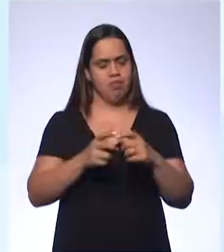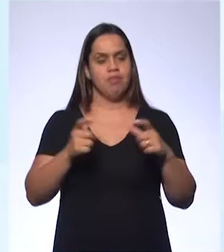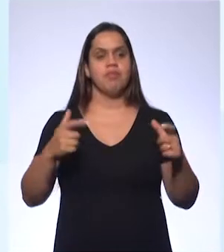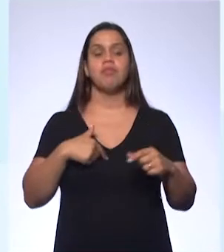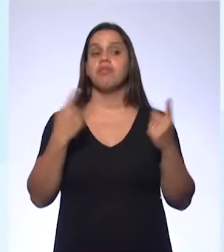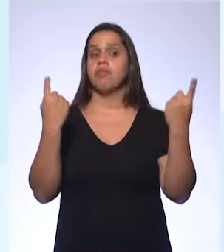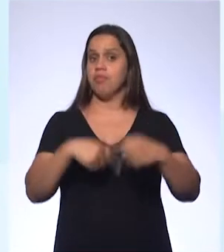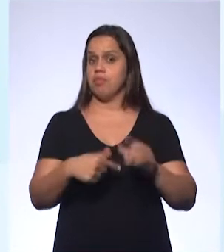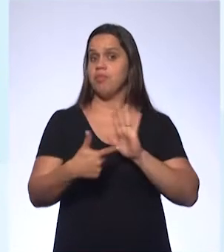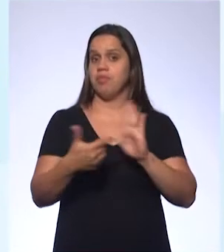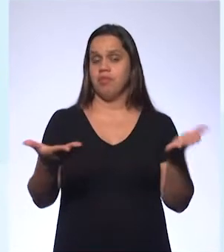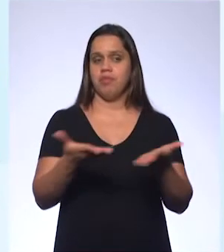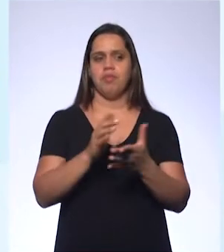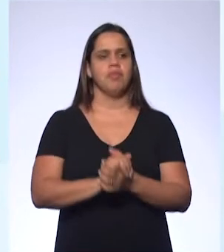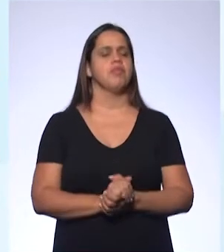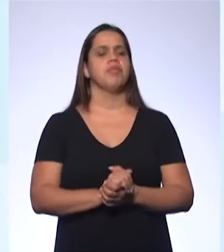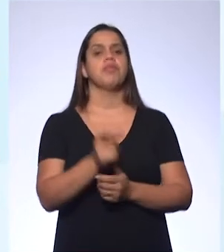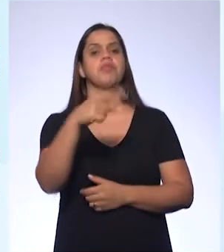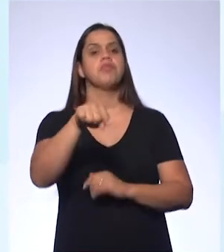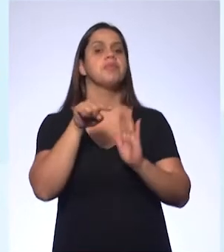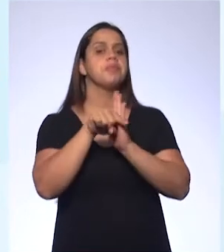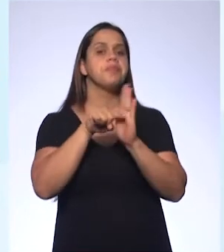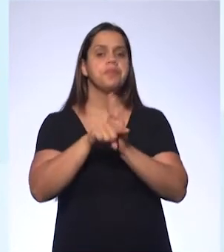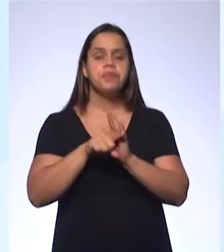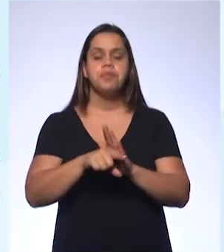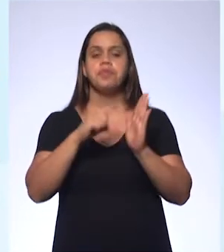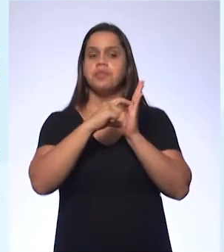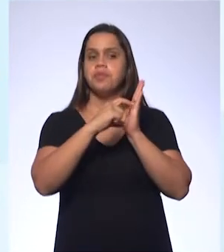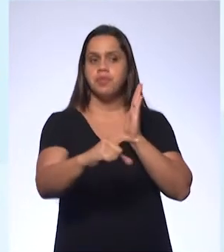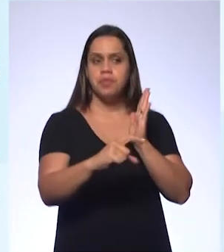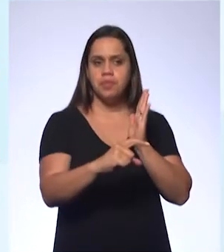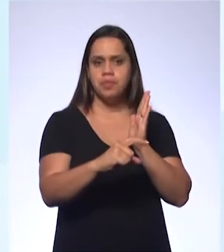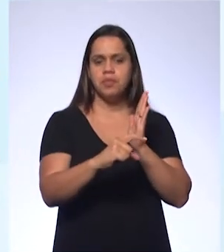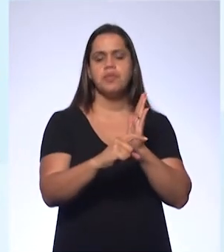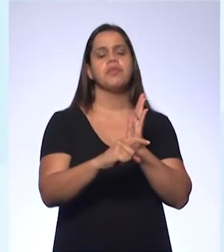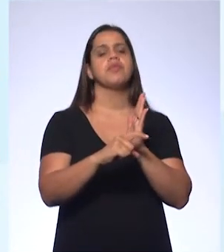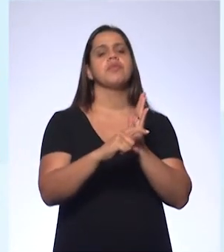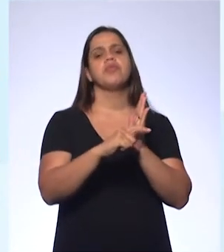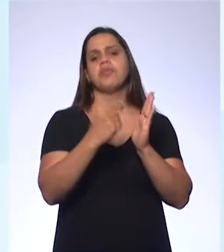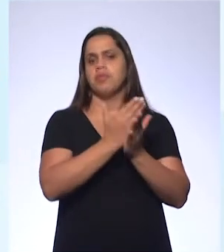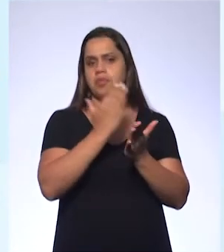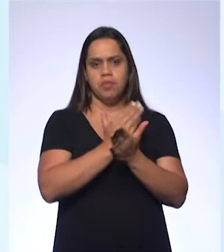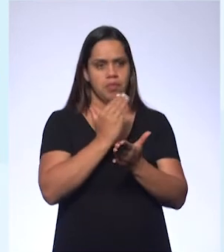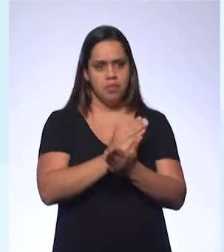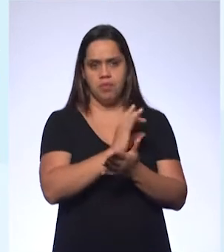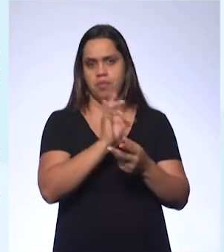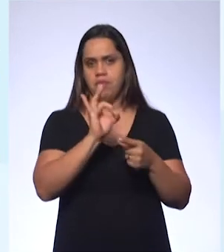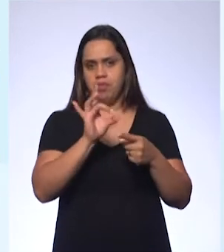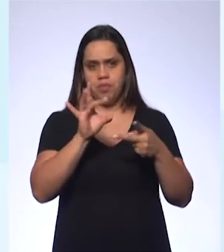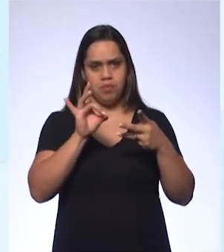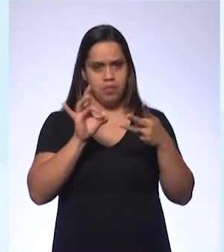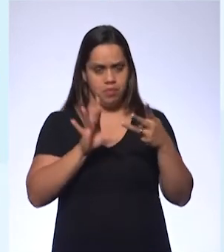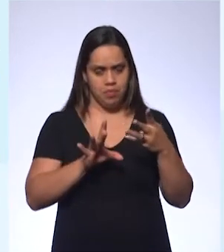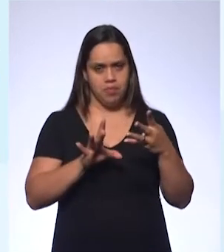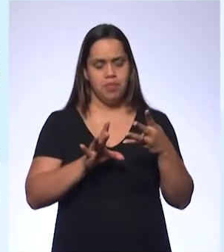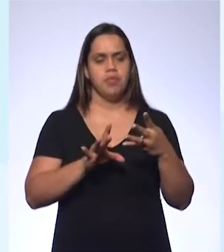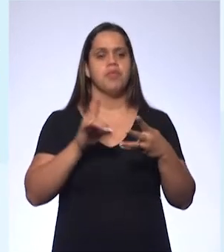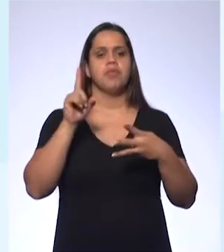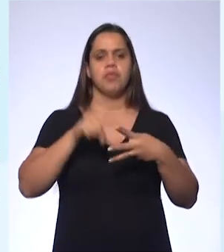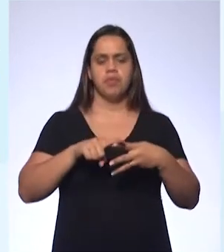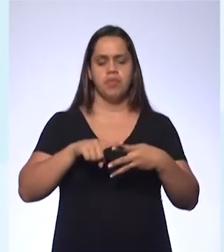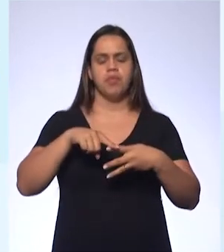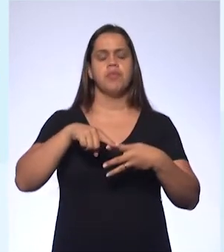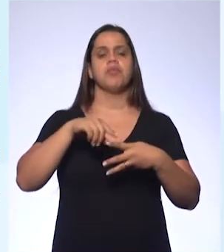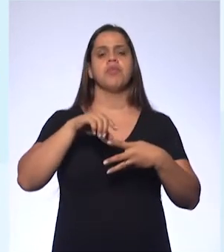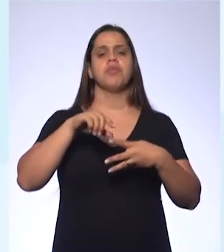é: pesquisem um trecho das obras de cada um dos autores citados. Vocês vão escolher uma obra do Alcântara Machado, uma obra do Mário